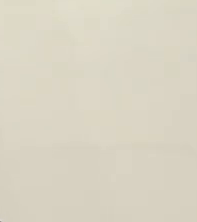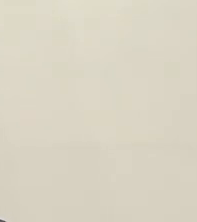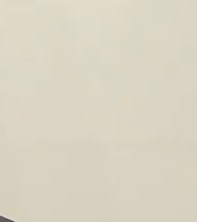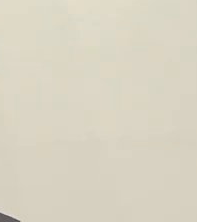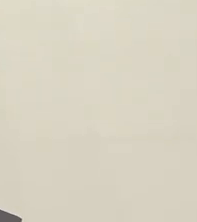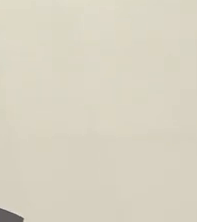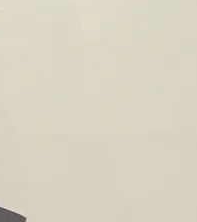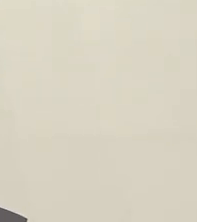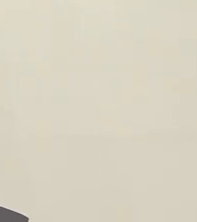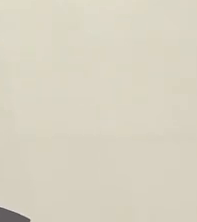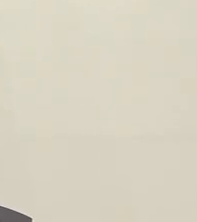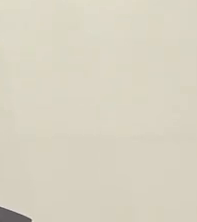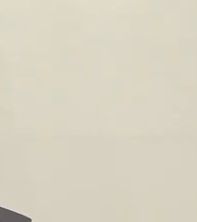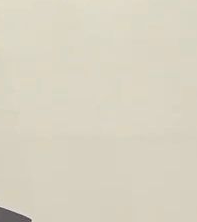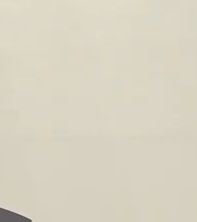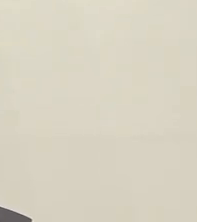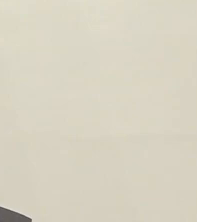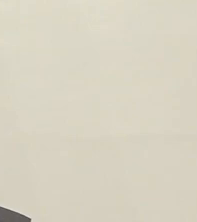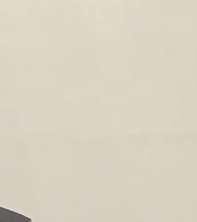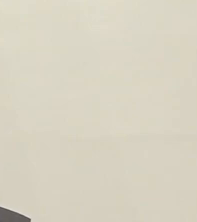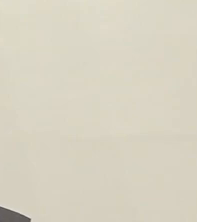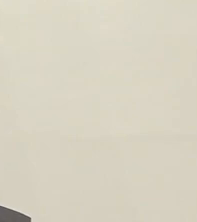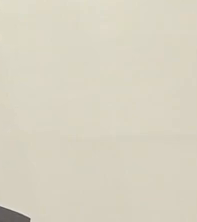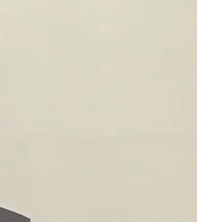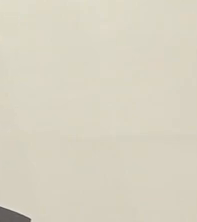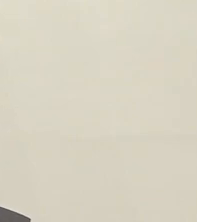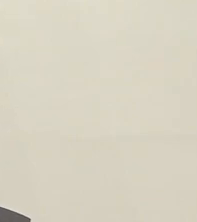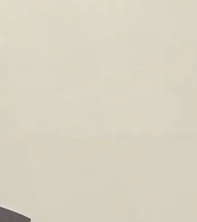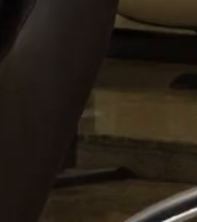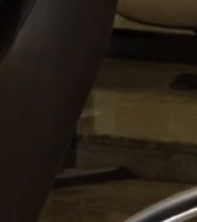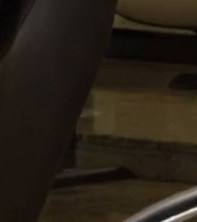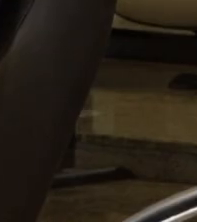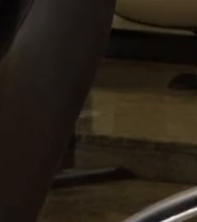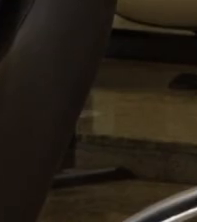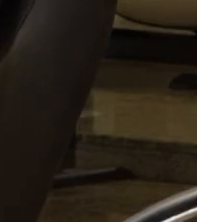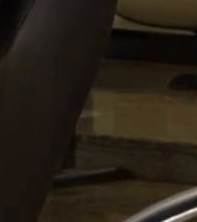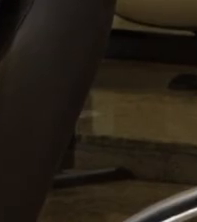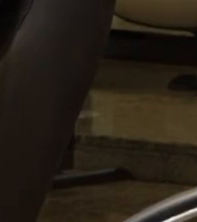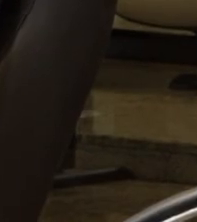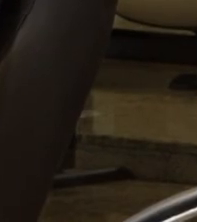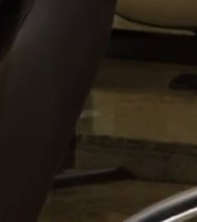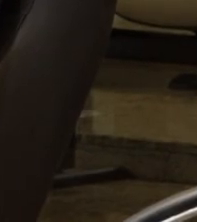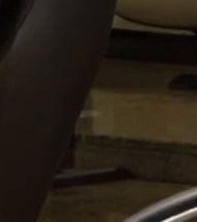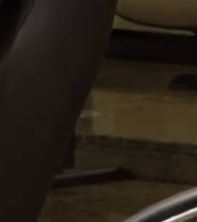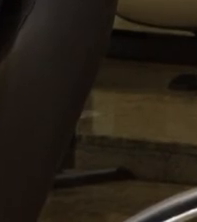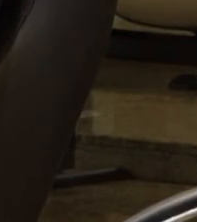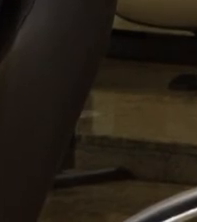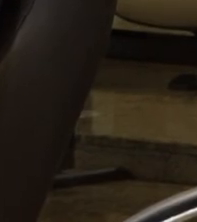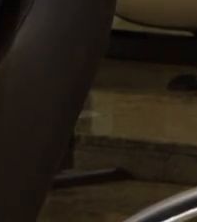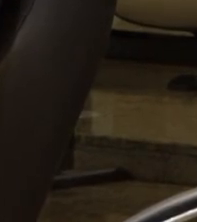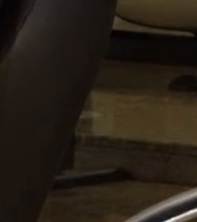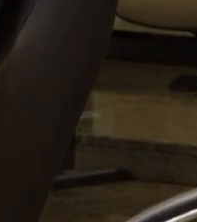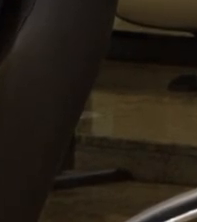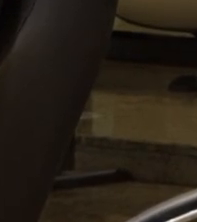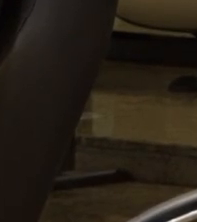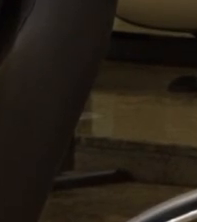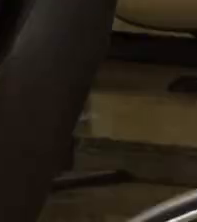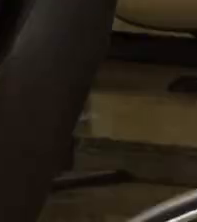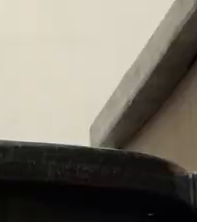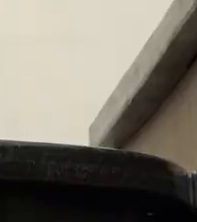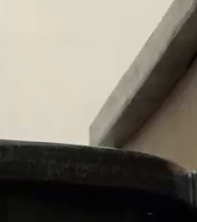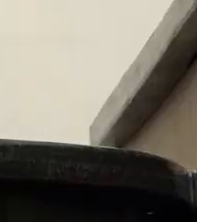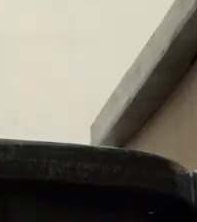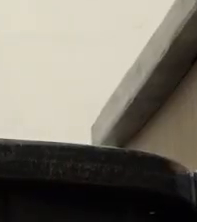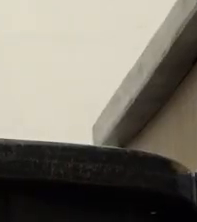itajaí-açu ele lembrou que no mesmo período em que a população da região aumentou em 150 mil habitantes